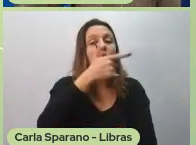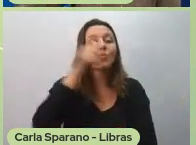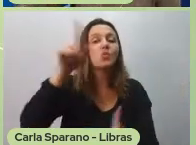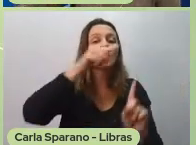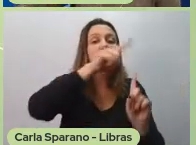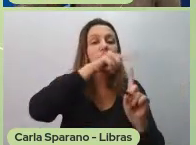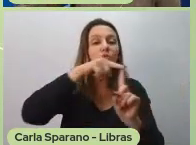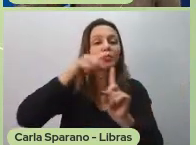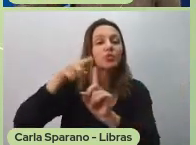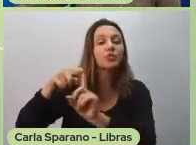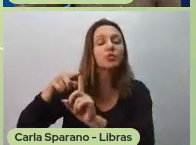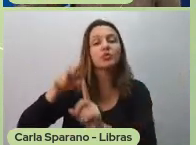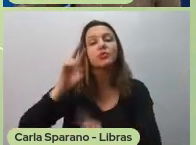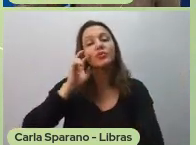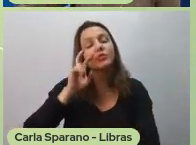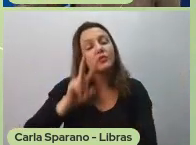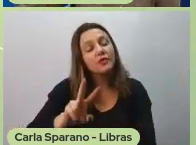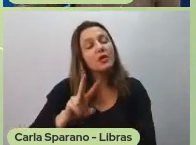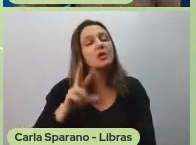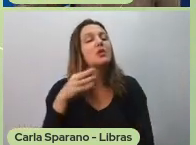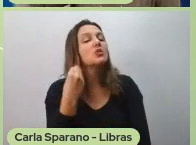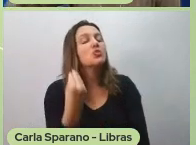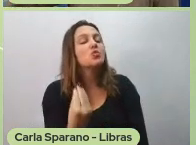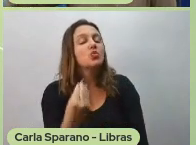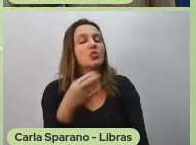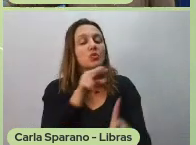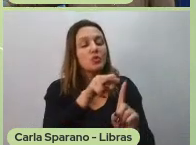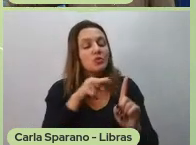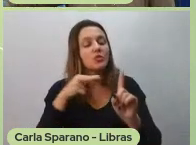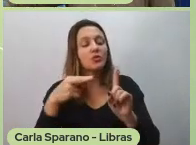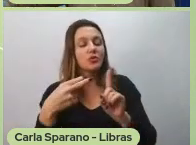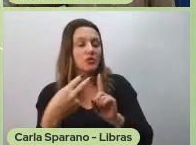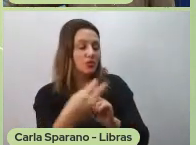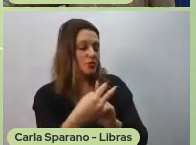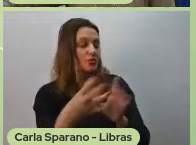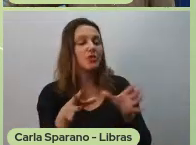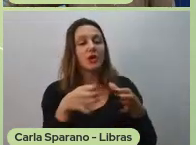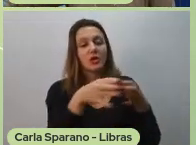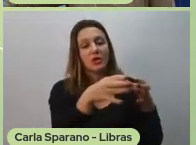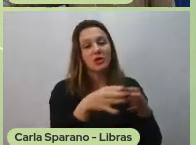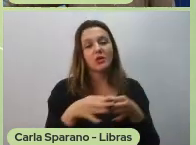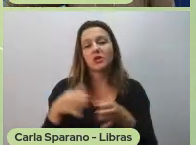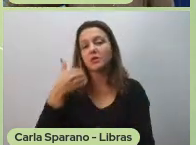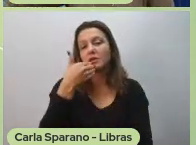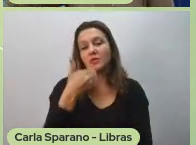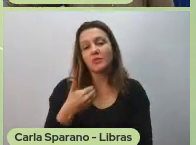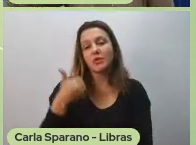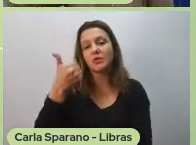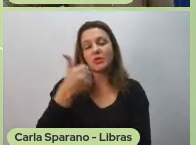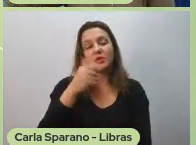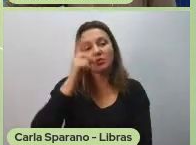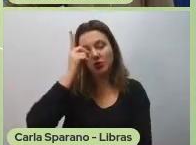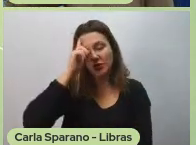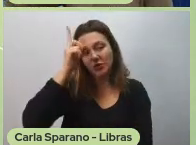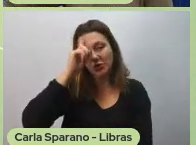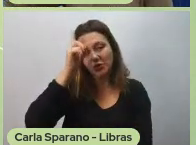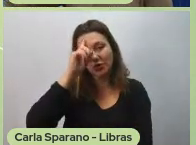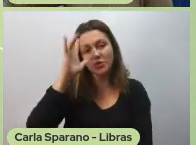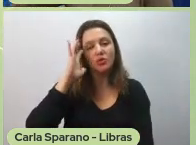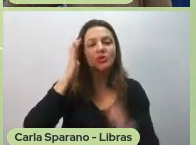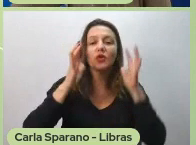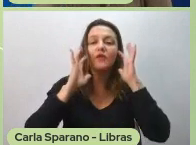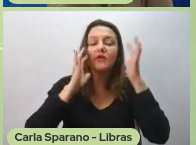olhares e outros tipos de formas de compor as suas equipes e melhorar o seu dia a dia e resolver as suas